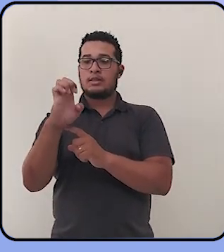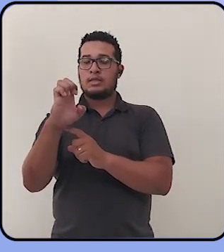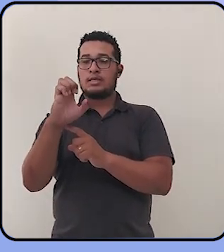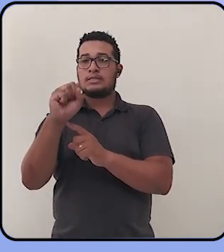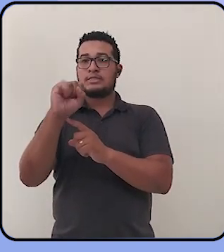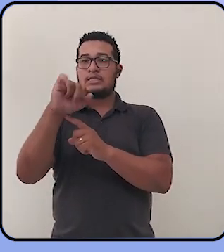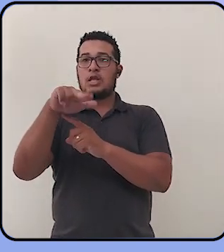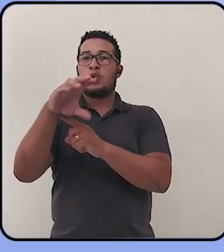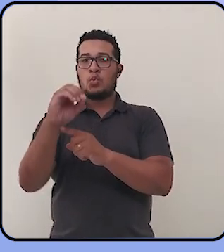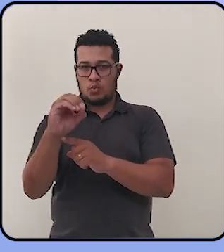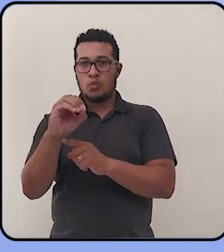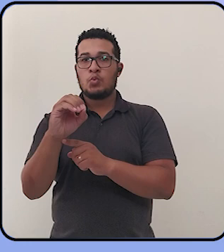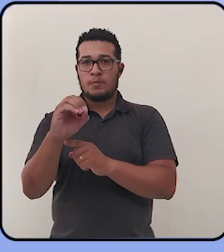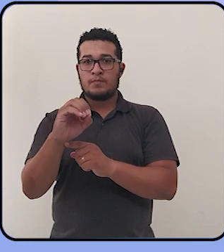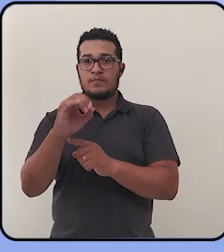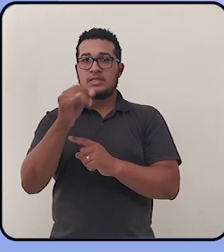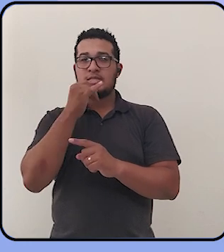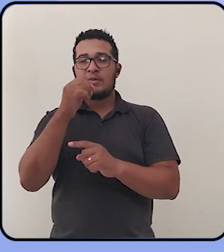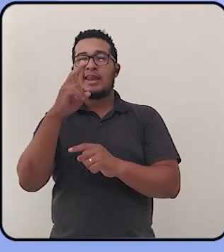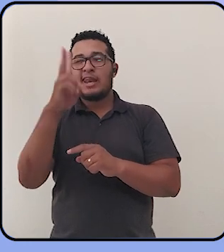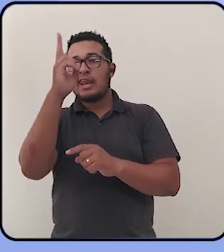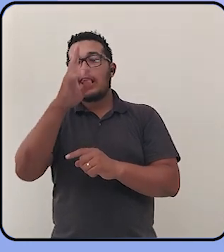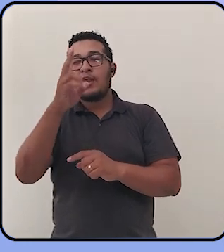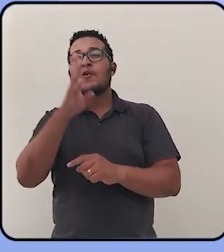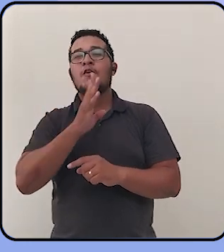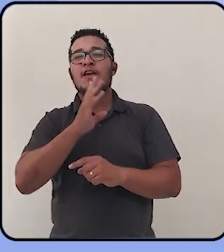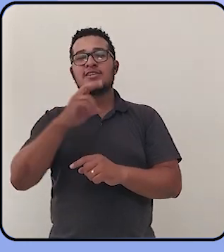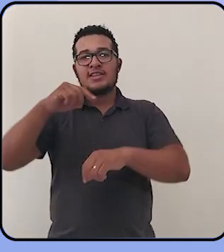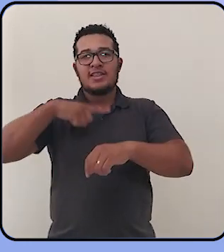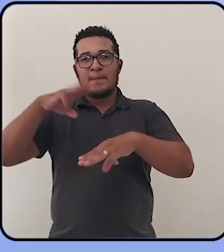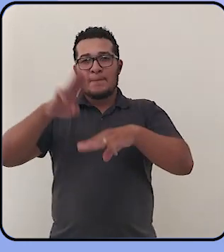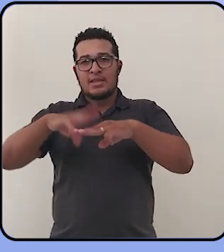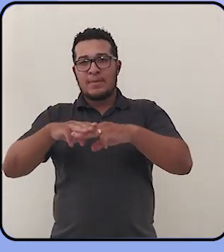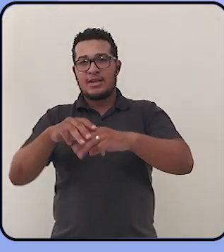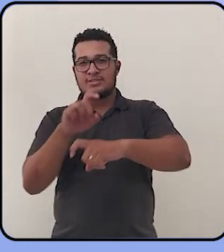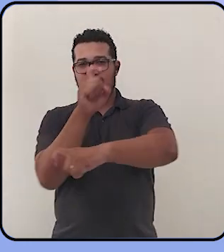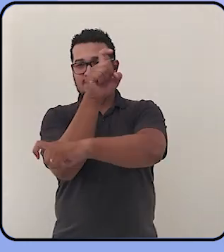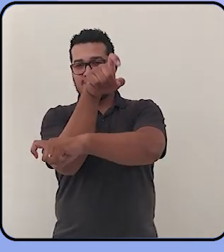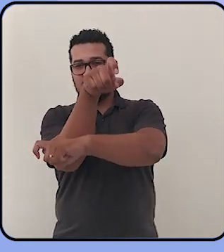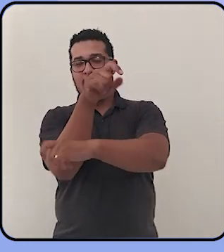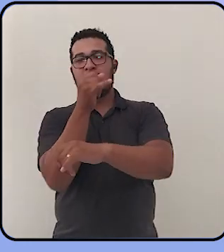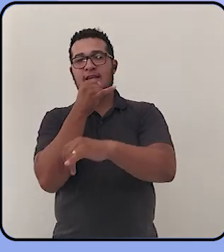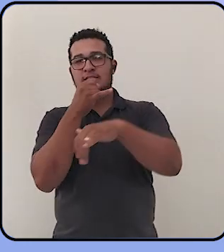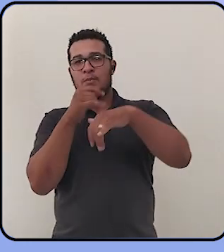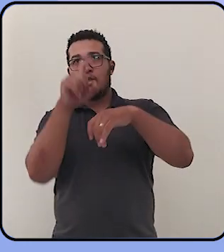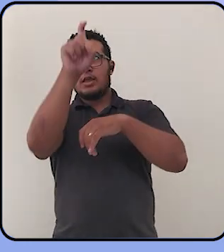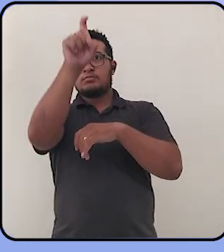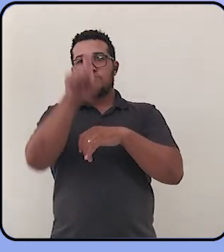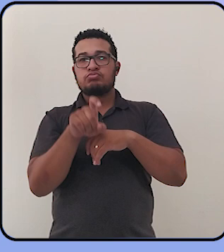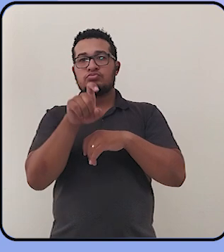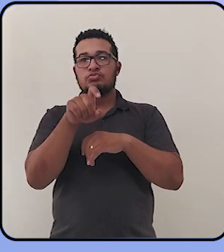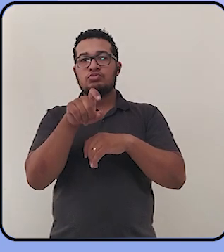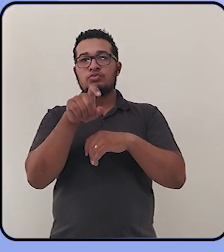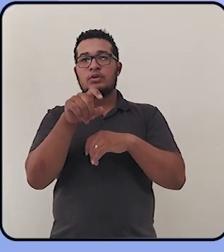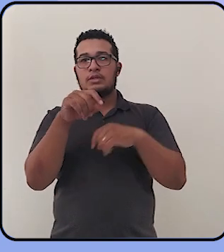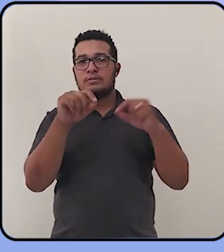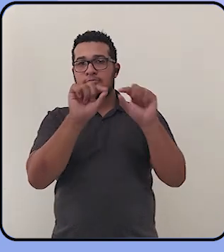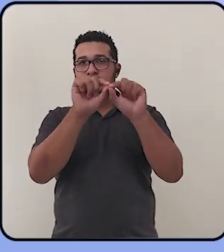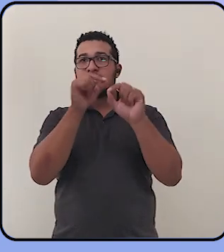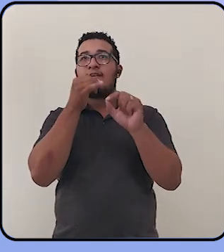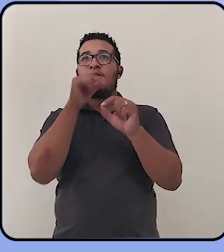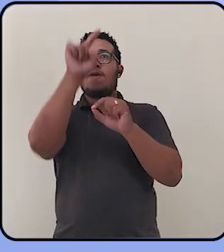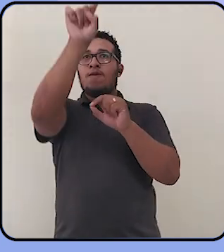do Equador representa o X no plano cartesiano, enquanto o meridiano de Greenwich, o